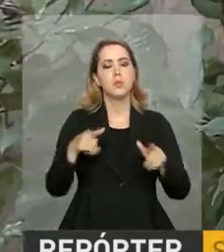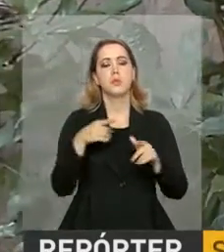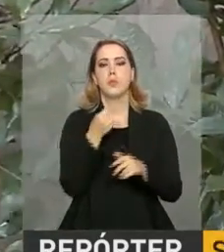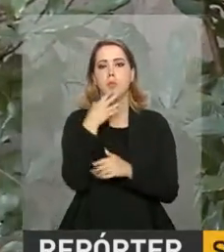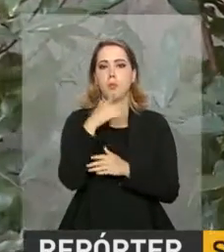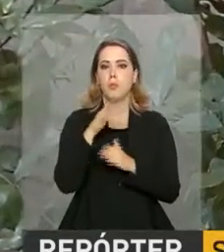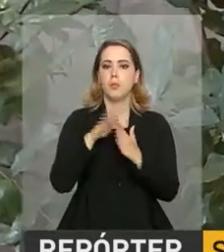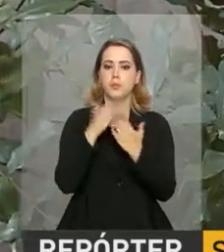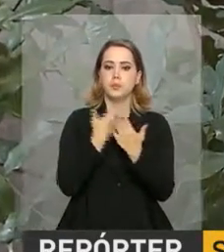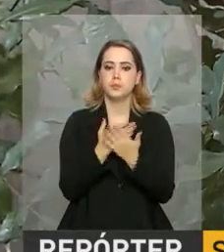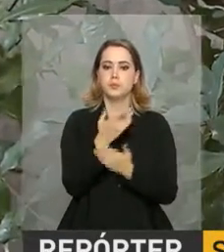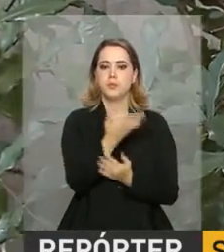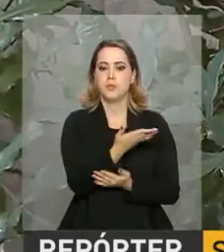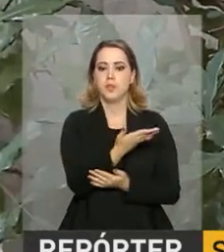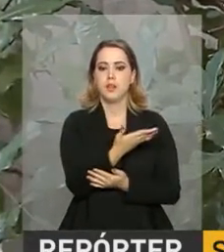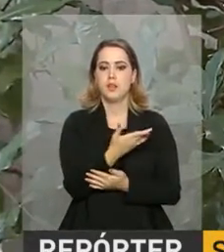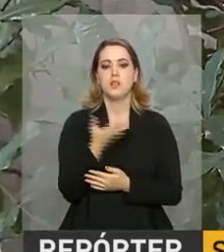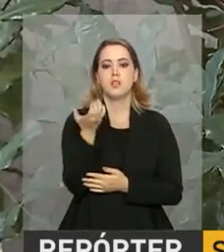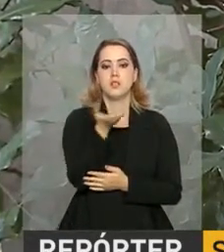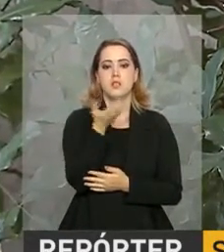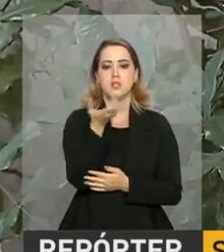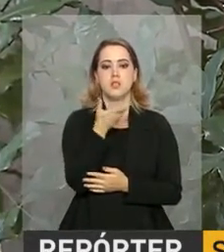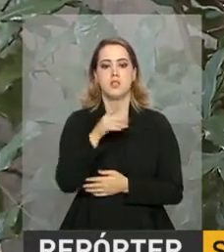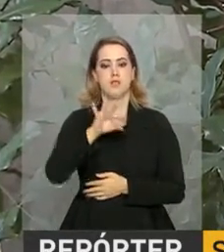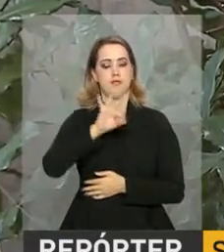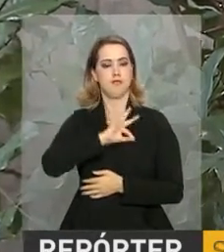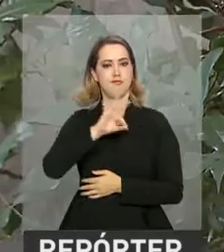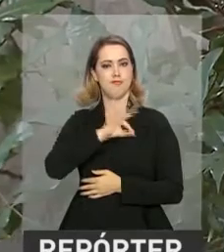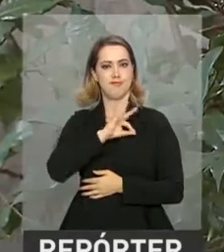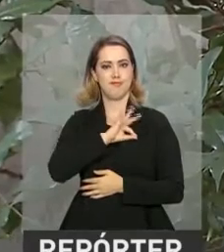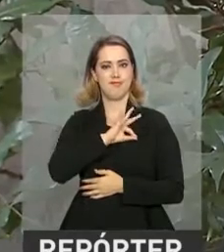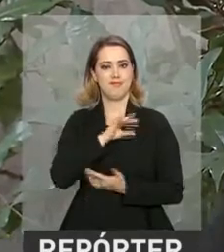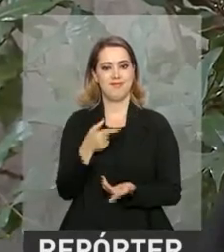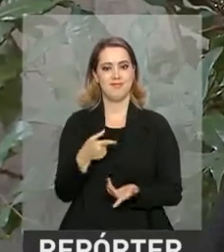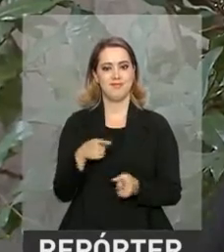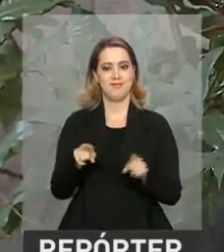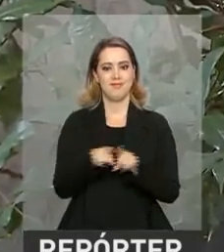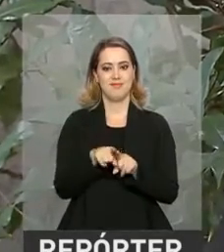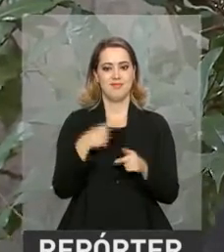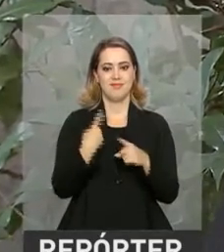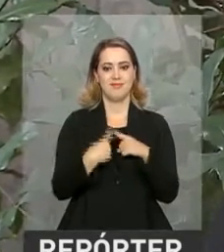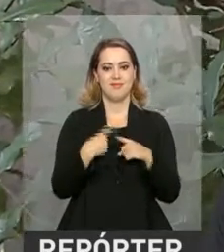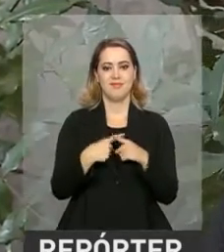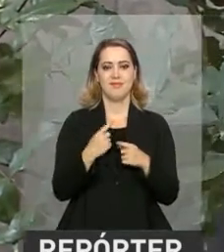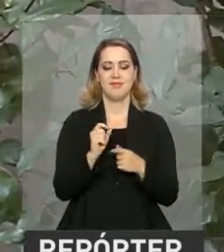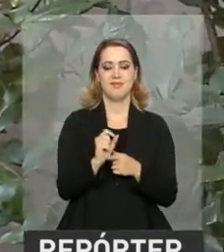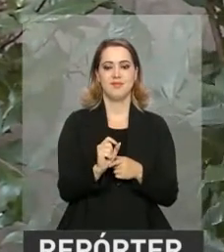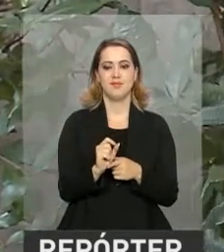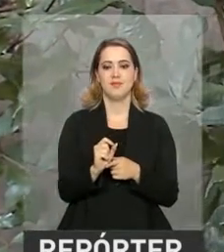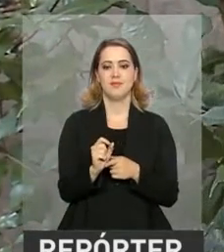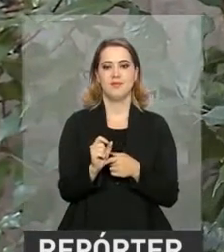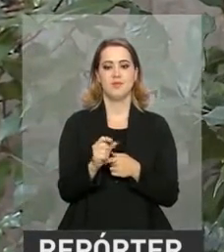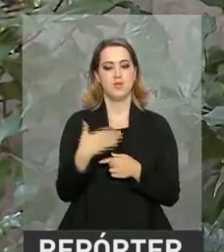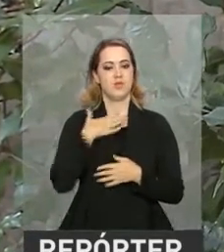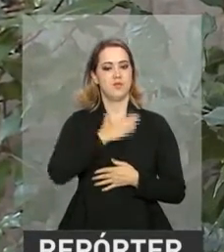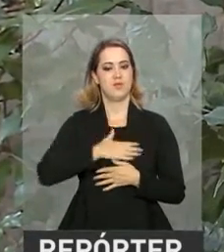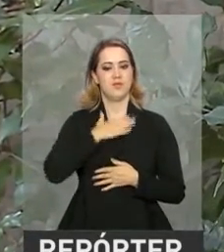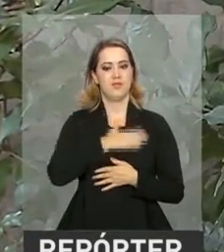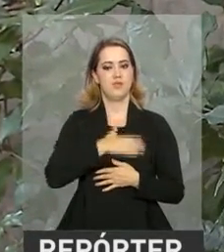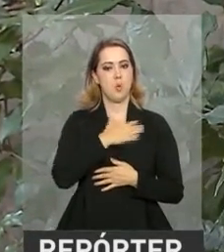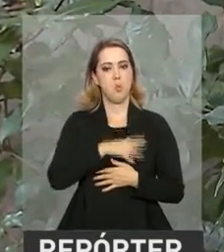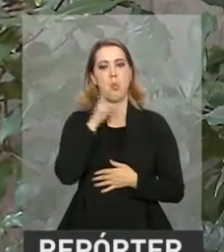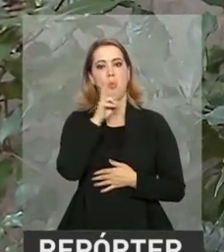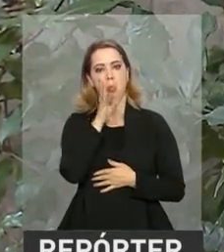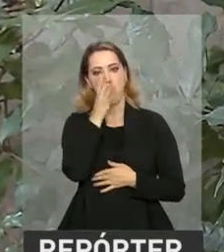quero ser policial e ela dorme porque adoro isso é o que eles